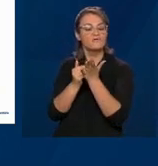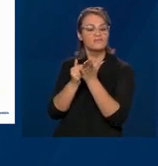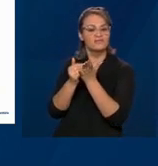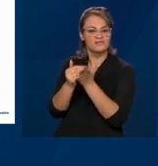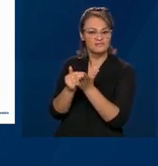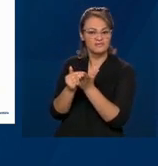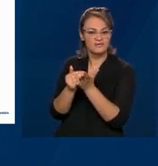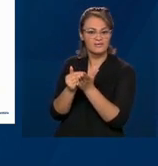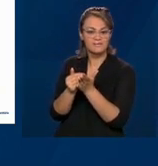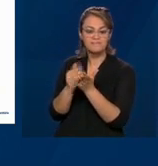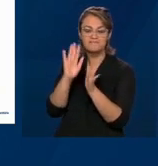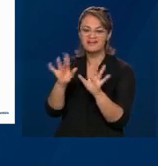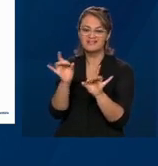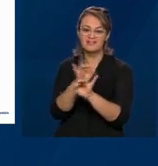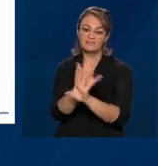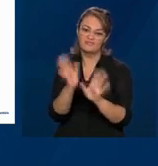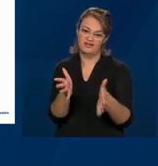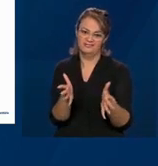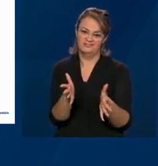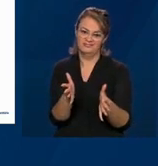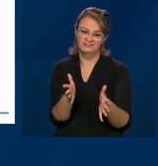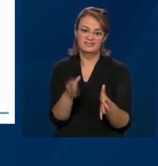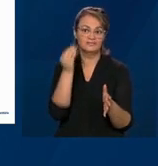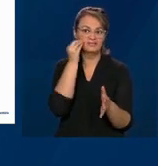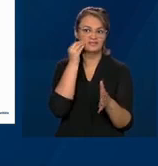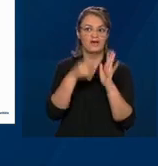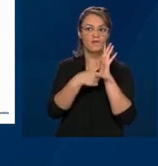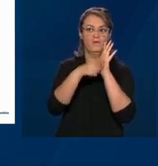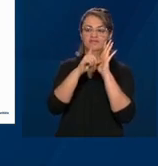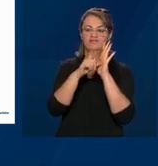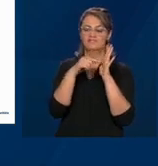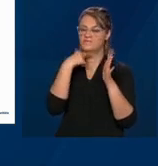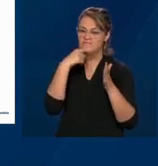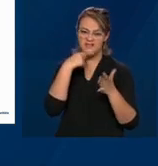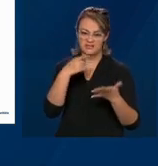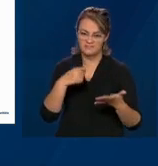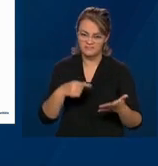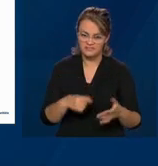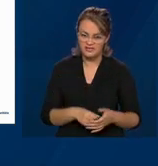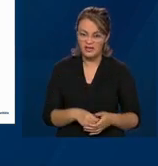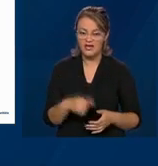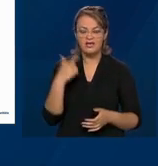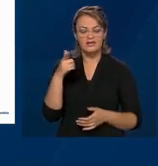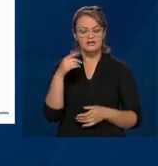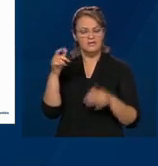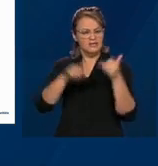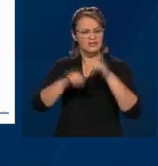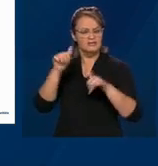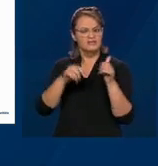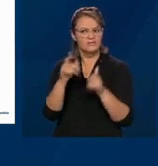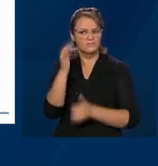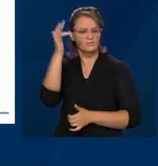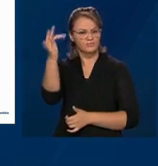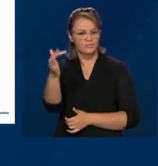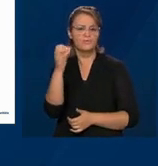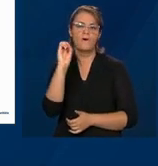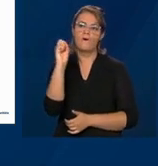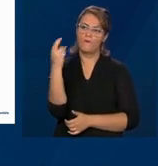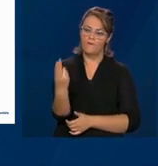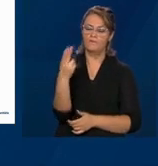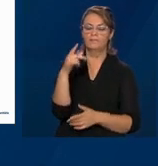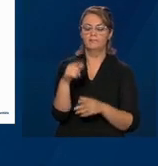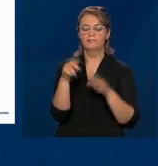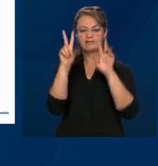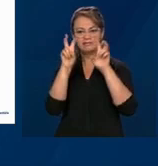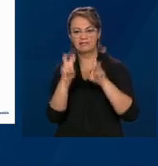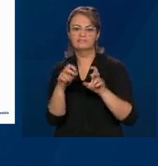já estão produzidos. Além do cronograma de adequação, que vai servir para lotes futuros, ou para